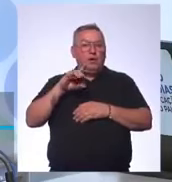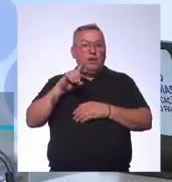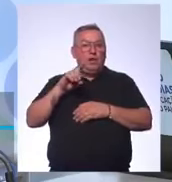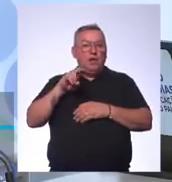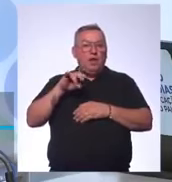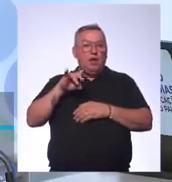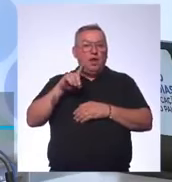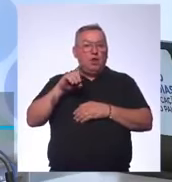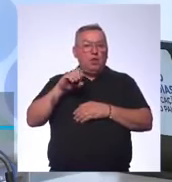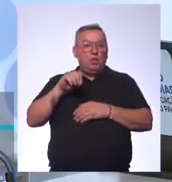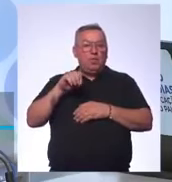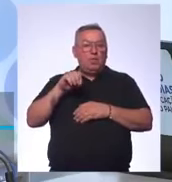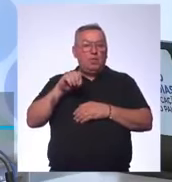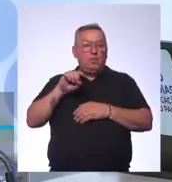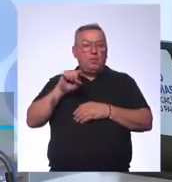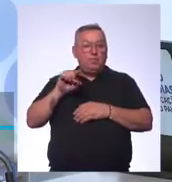vírgula.